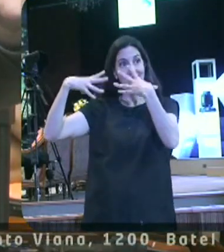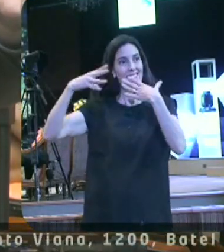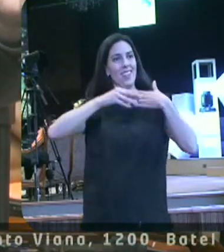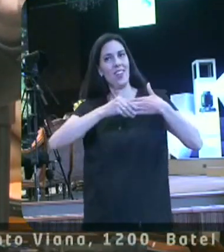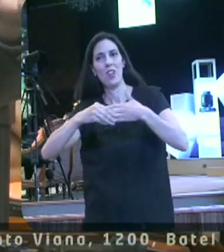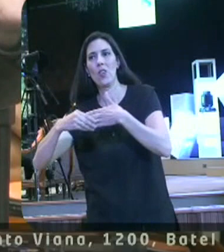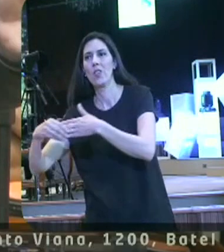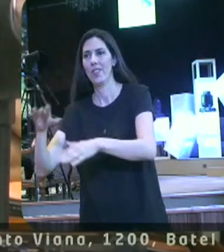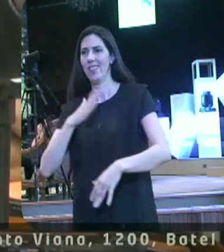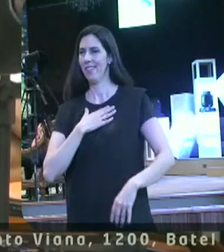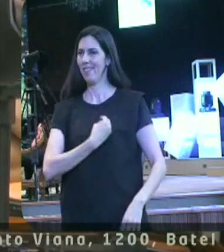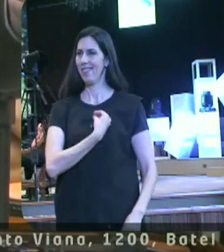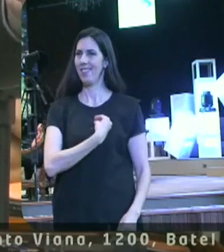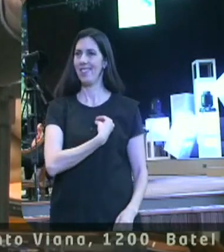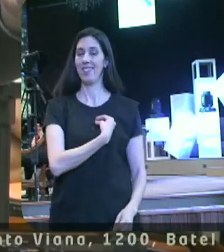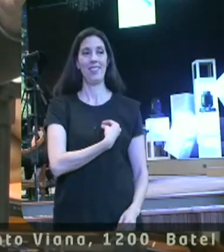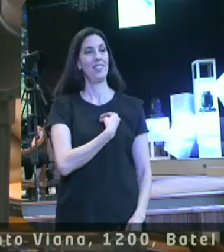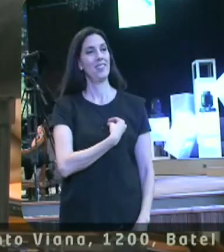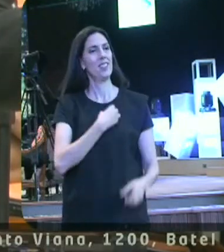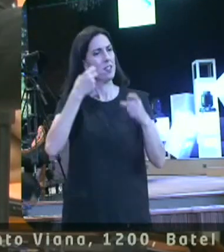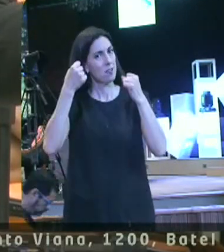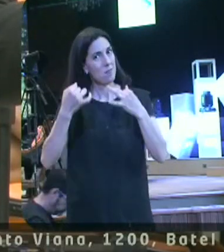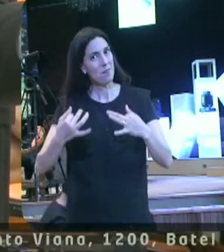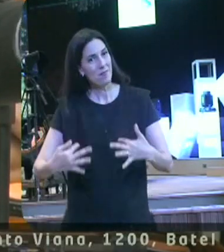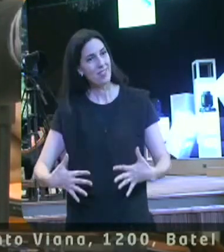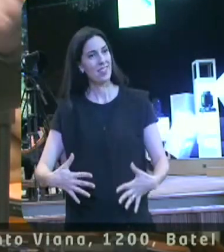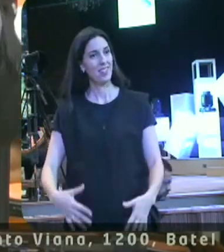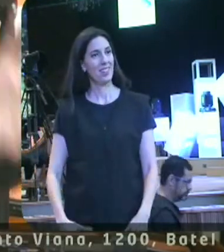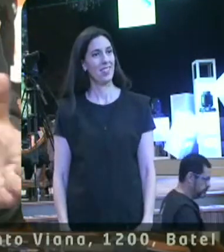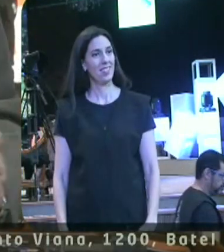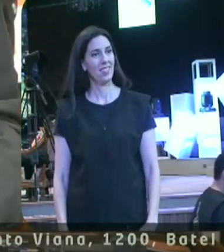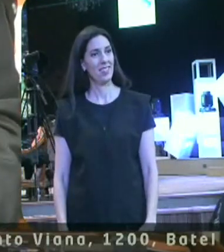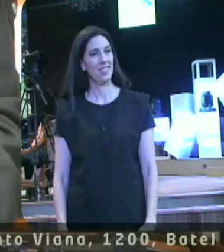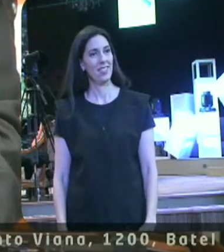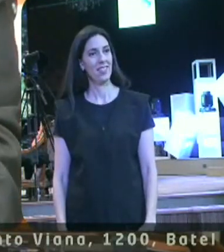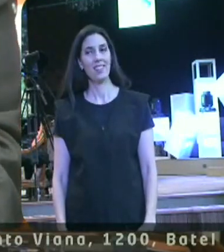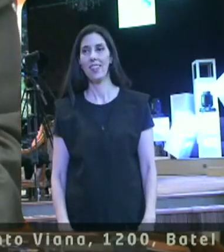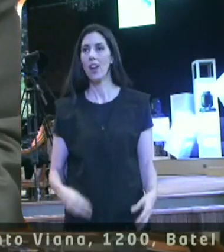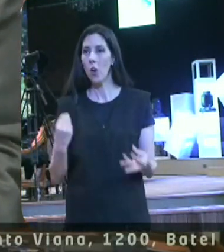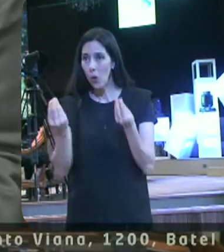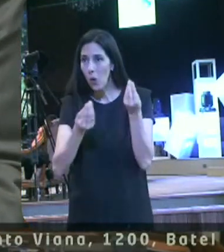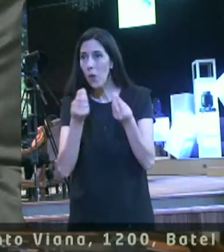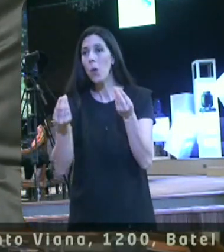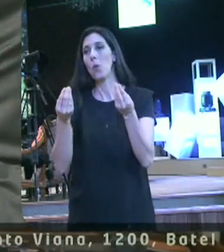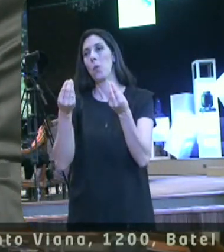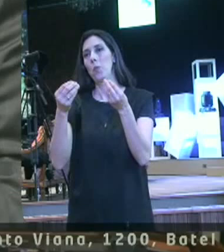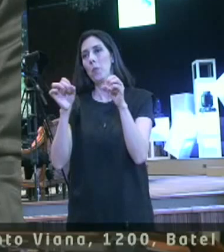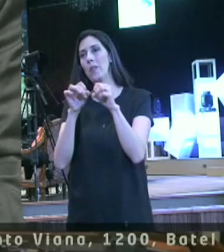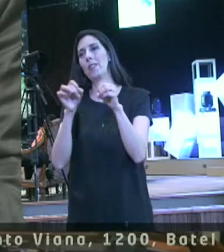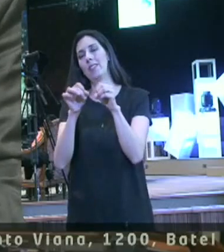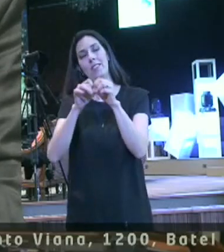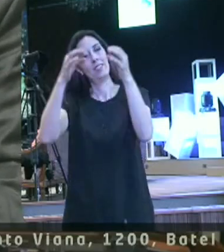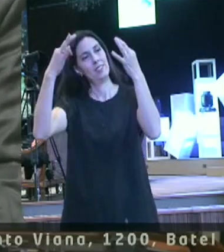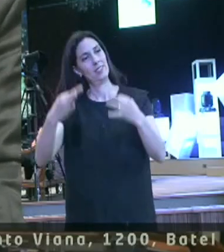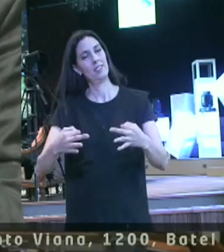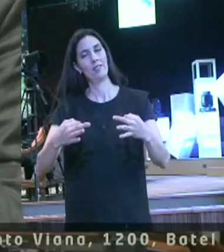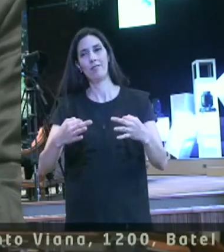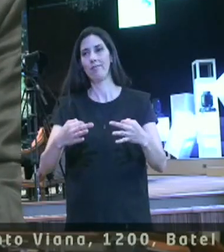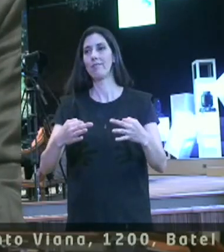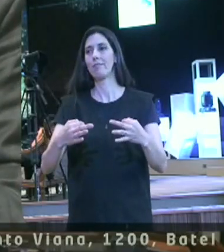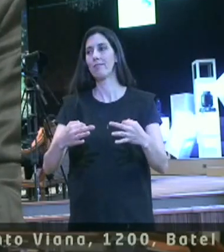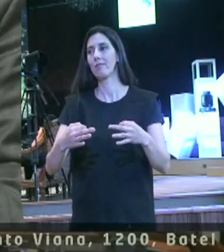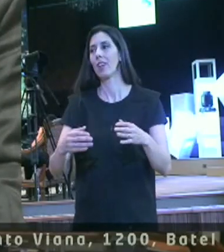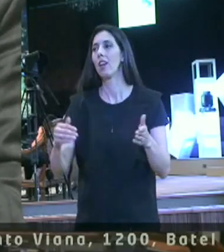caminho, dizer para onde tem que ir, como tem que fazer, de que jeito tem que fazer. E a última